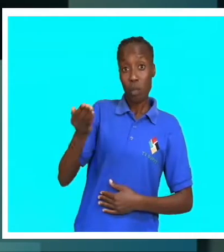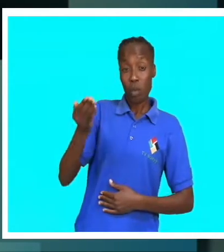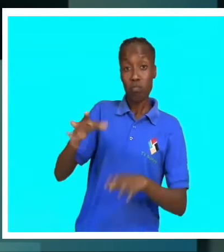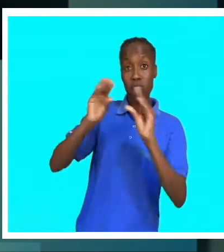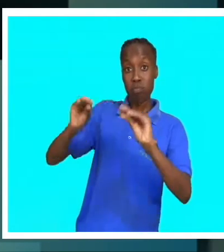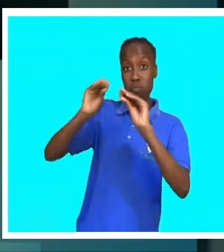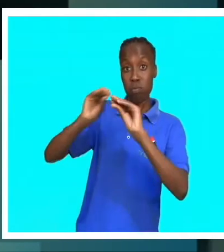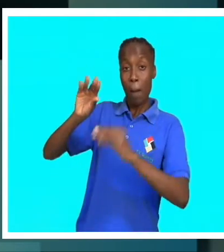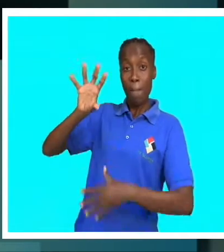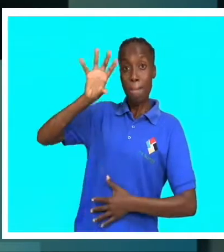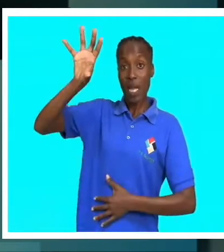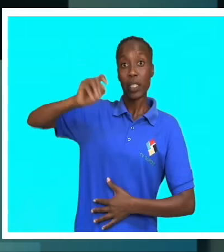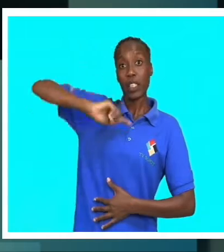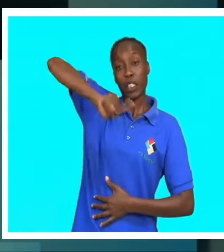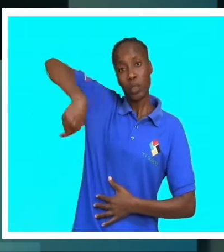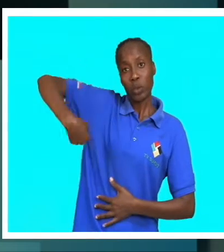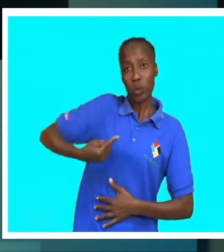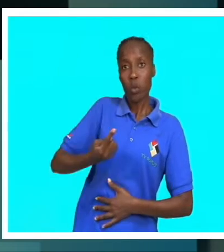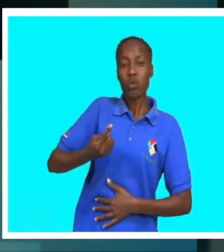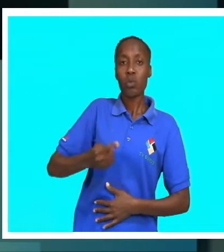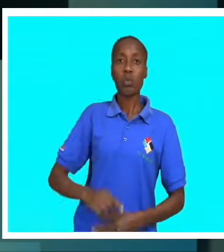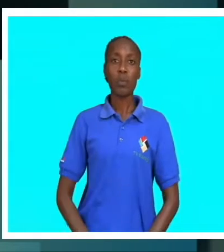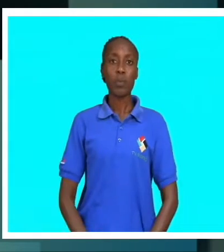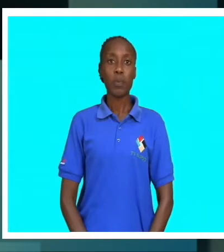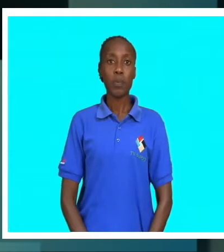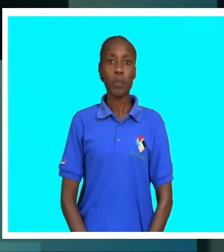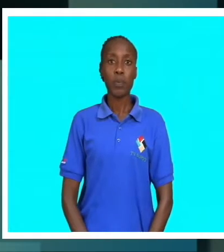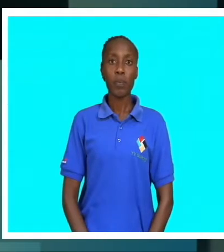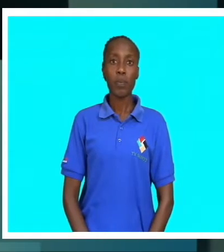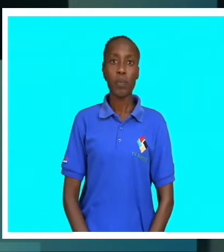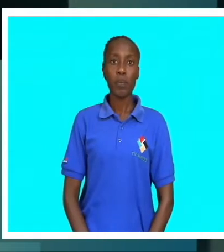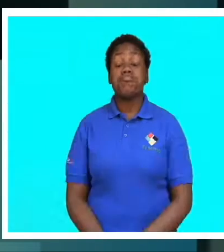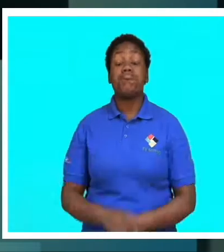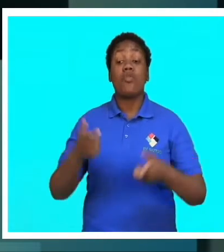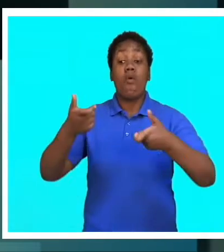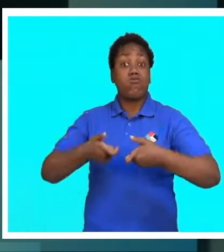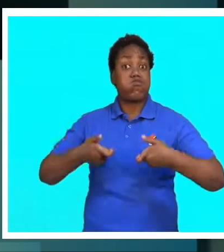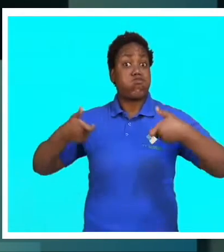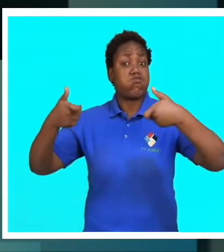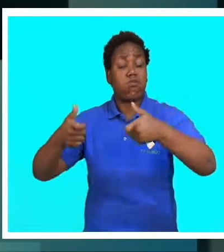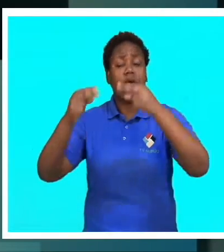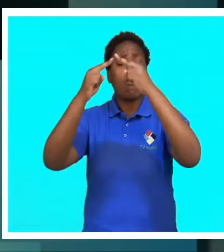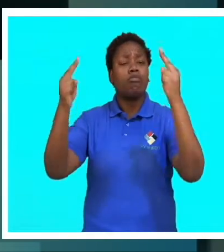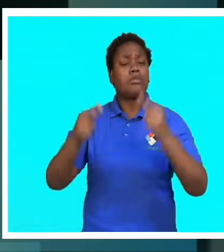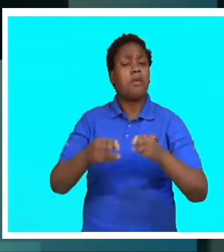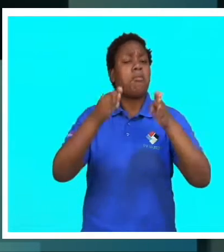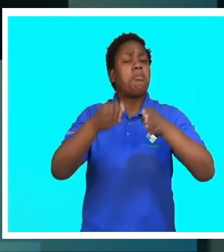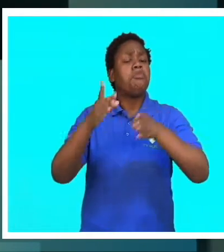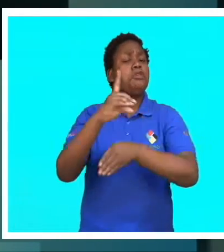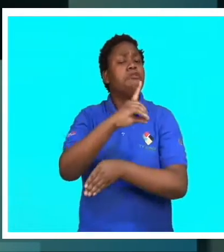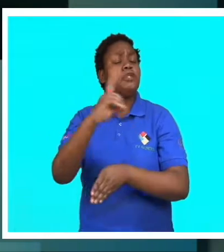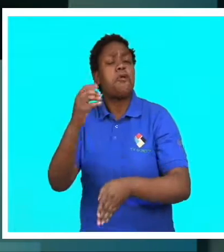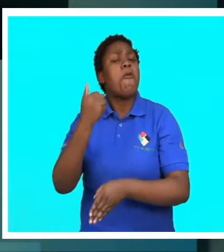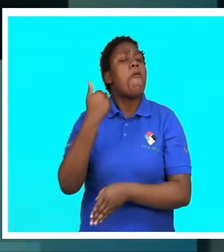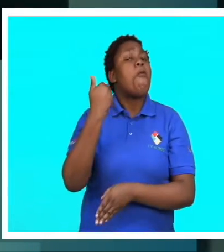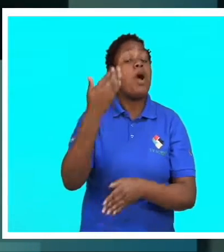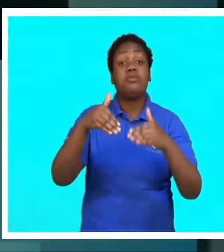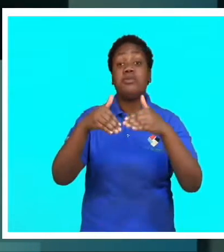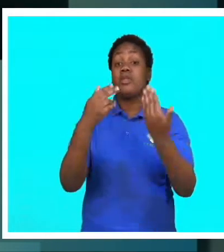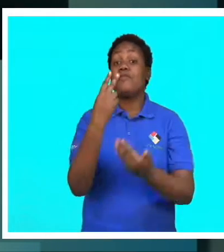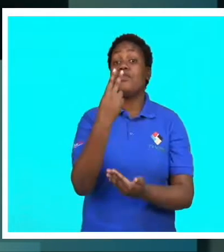que possam ser capitalizadas e possam ser aplicadas dentro do país. A Cimeira Internacional da Pessoa com